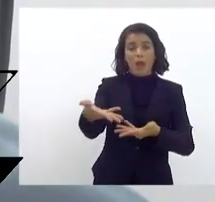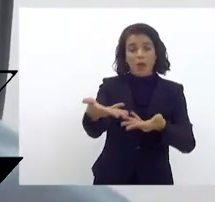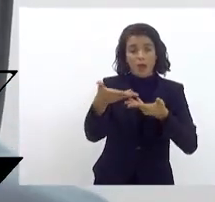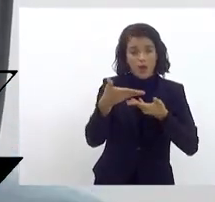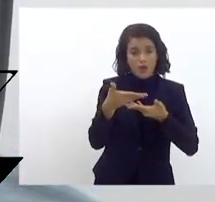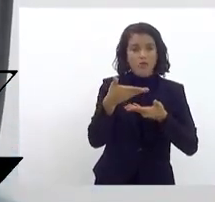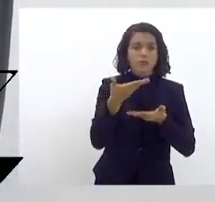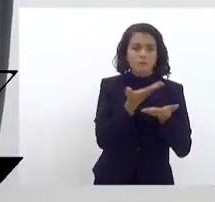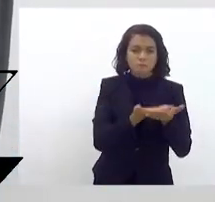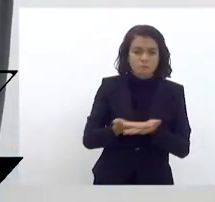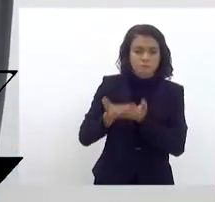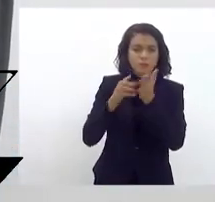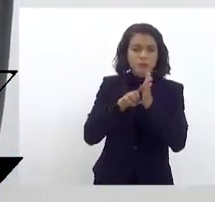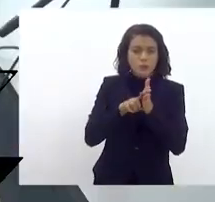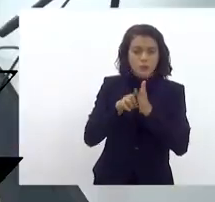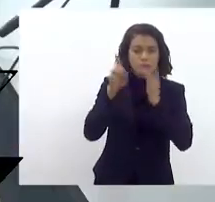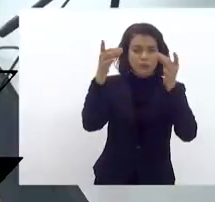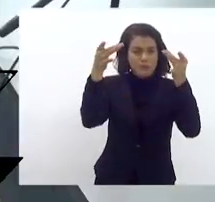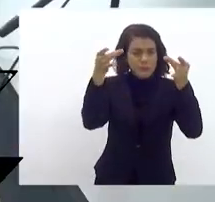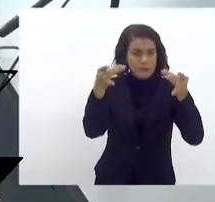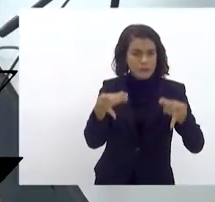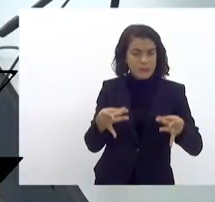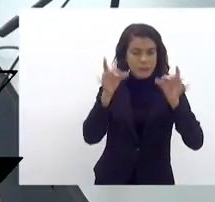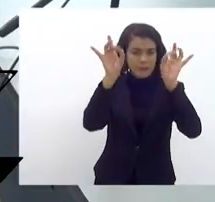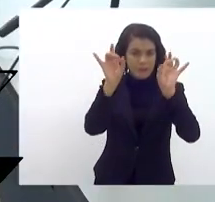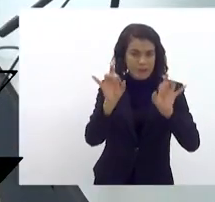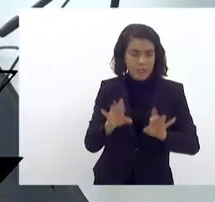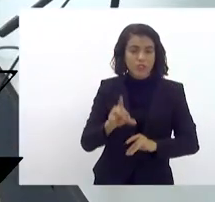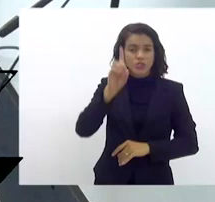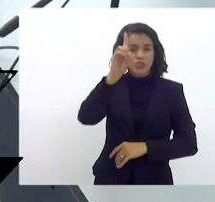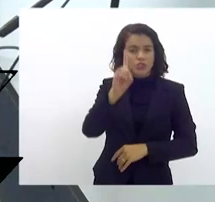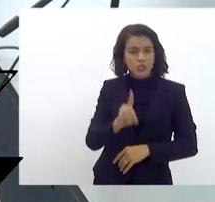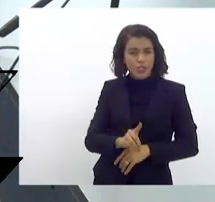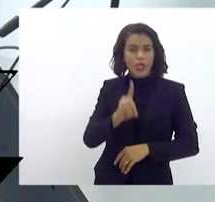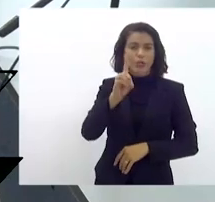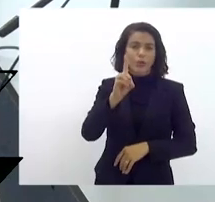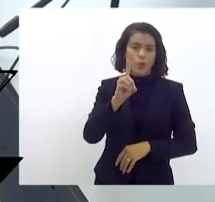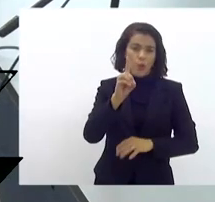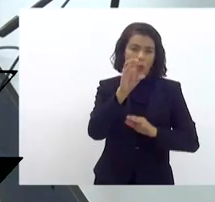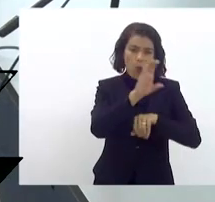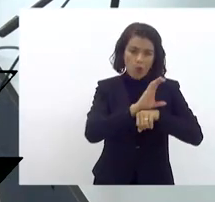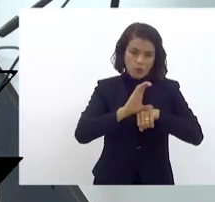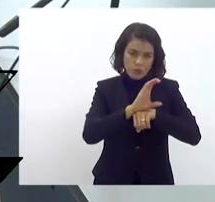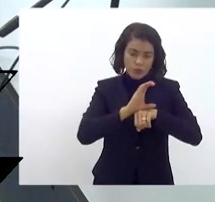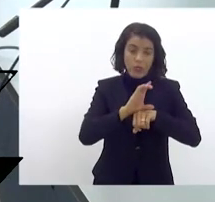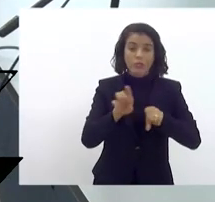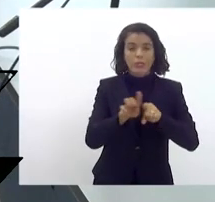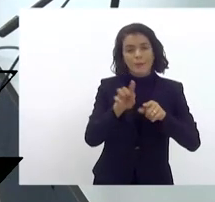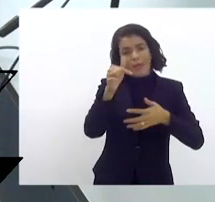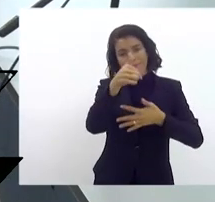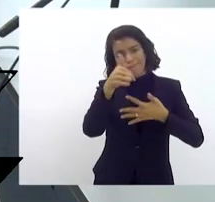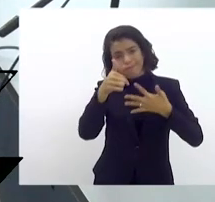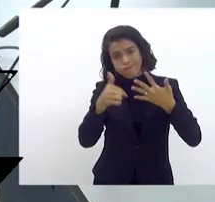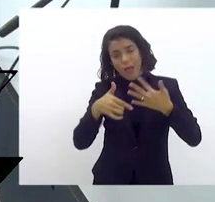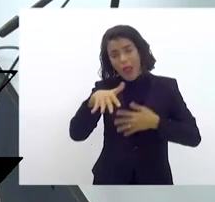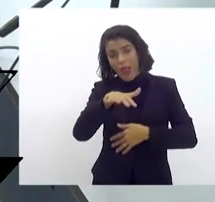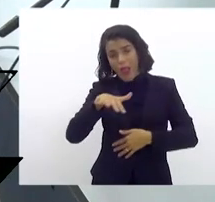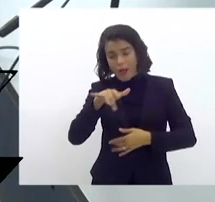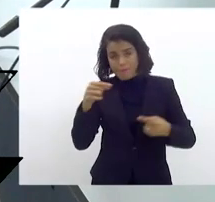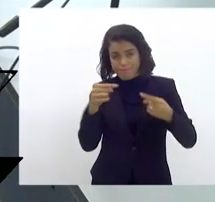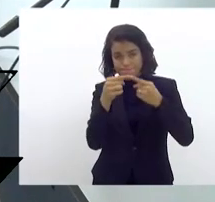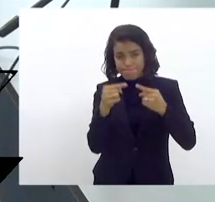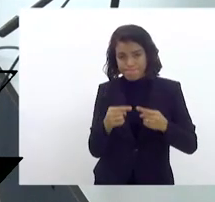especialistas em processo penal direito constitucional criminologia e outras áreas afins ser